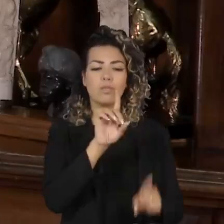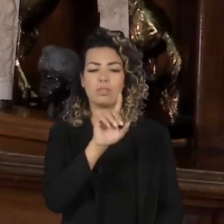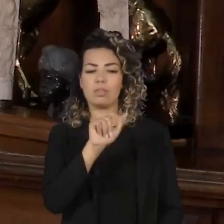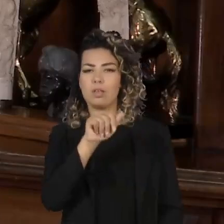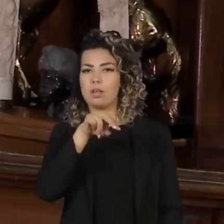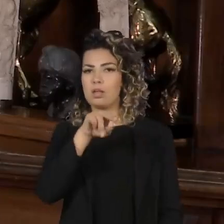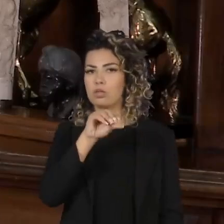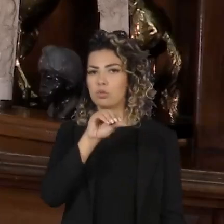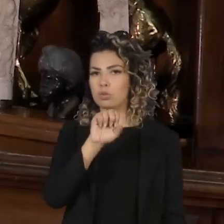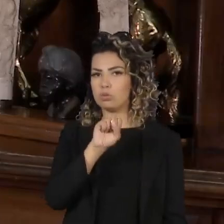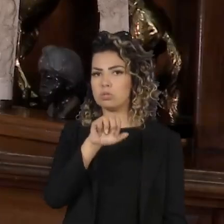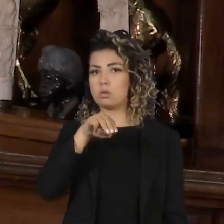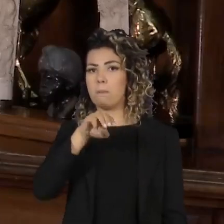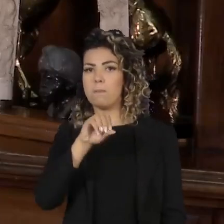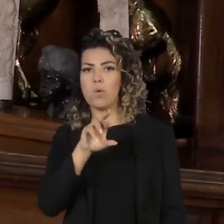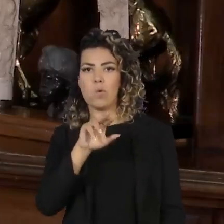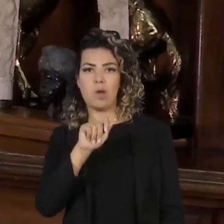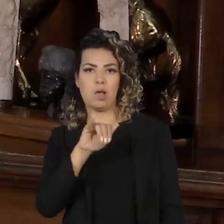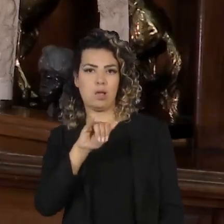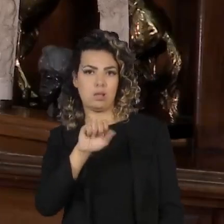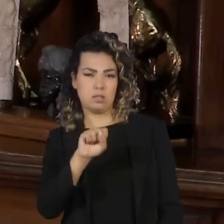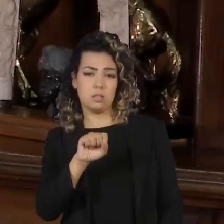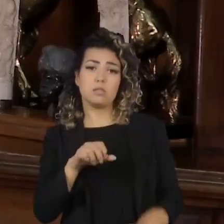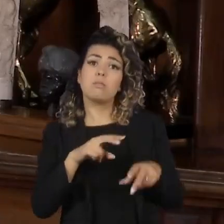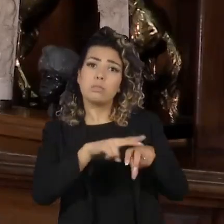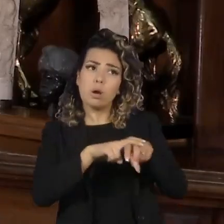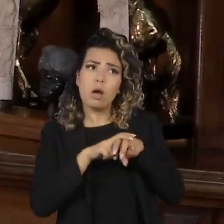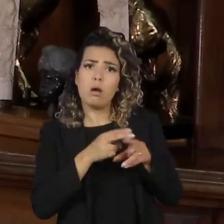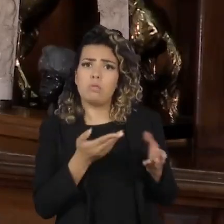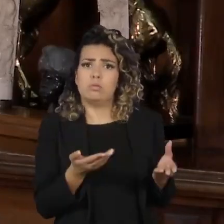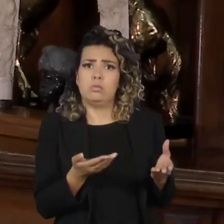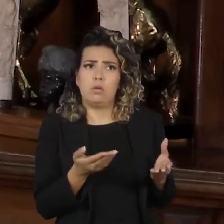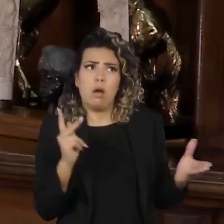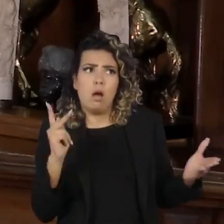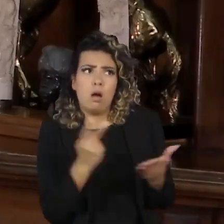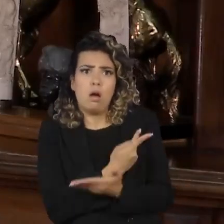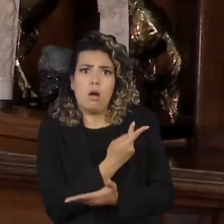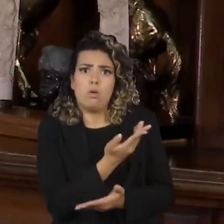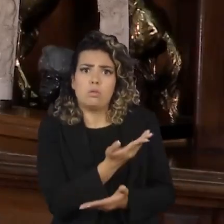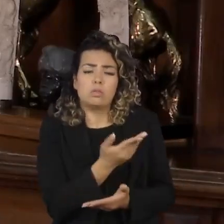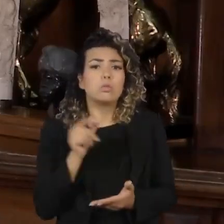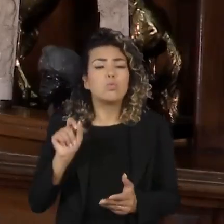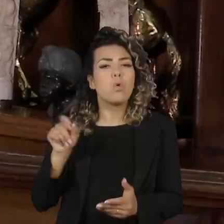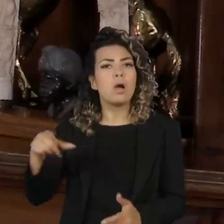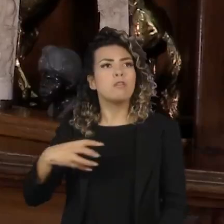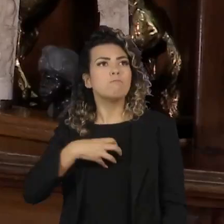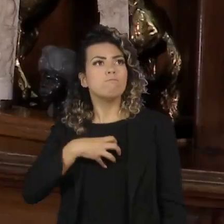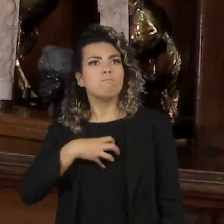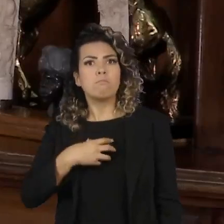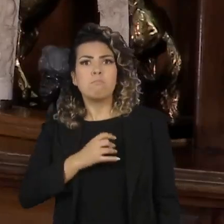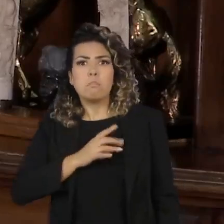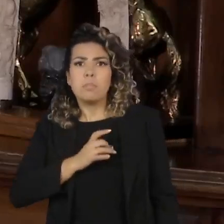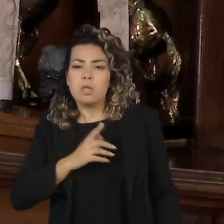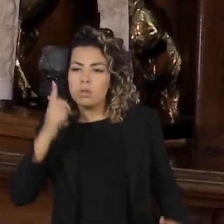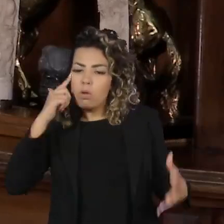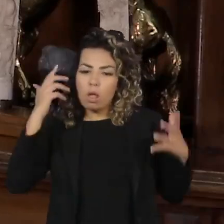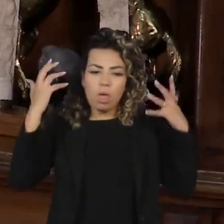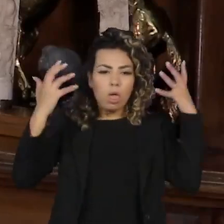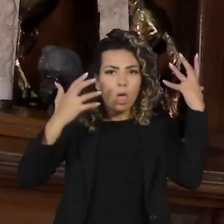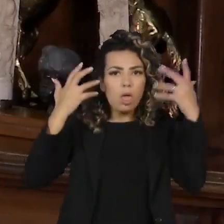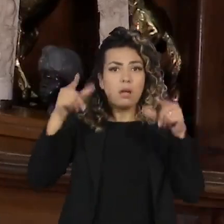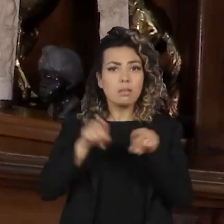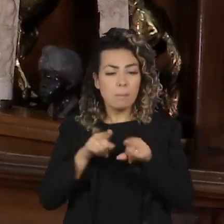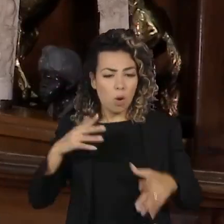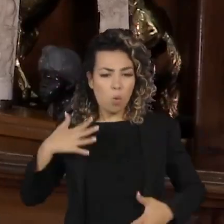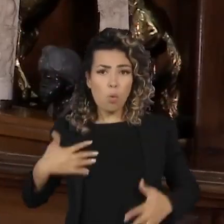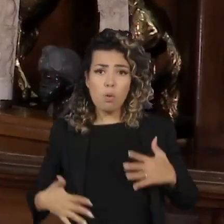em nome da Isabela, tendo em vista o medo, o transtorno, as